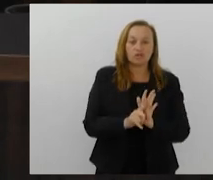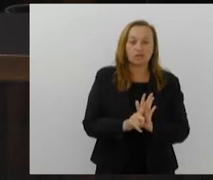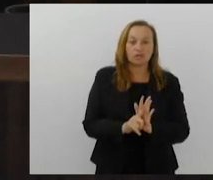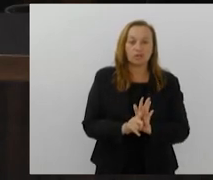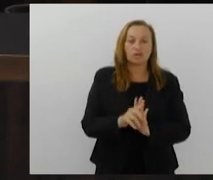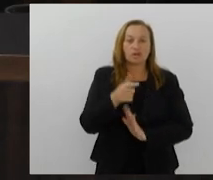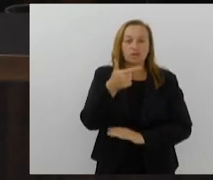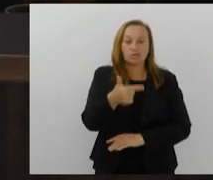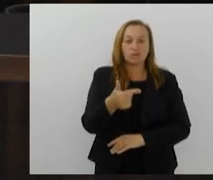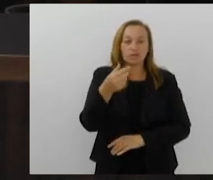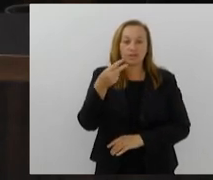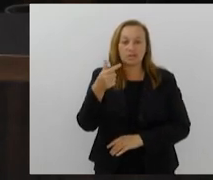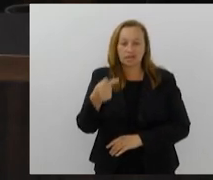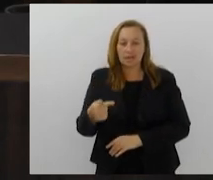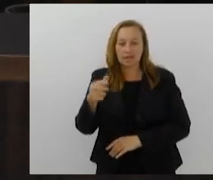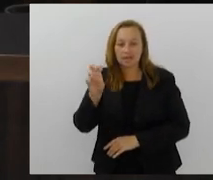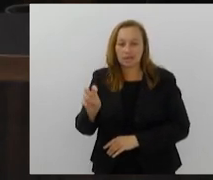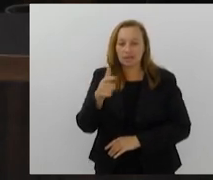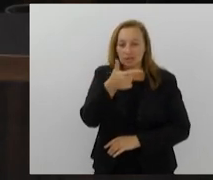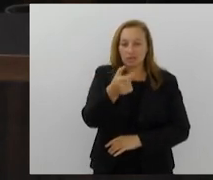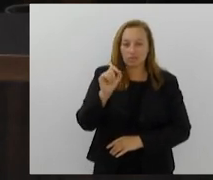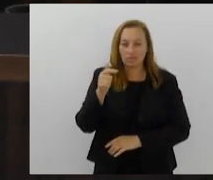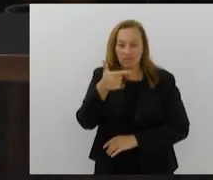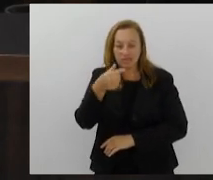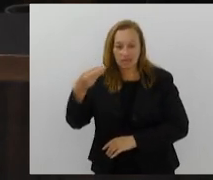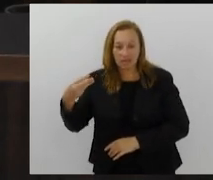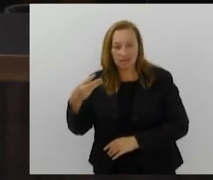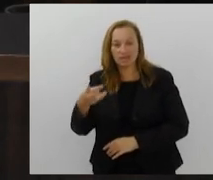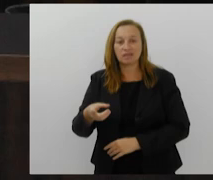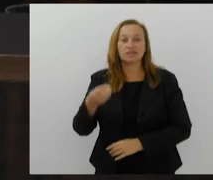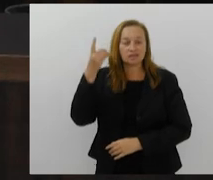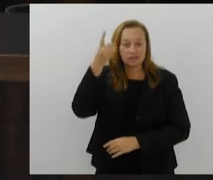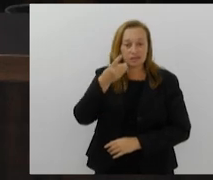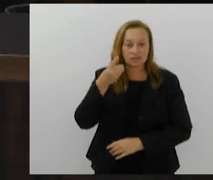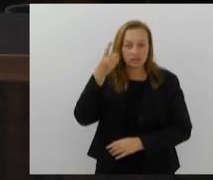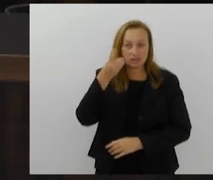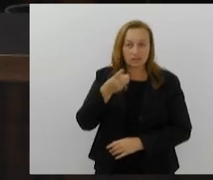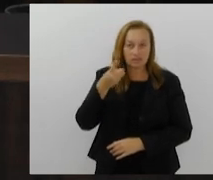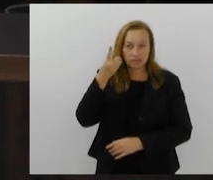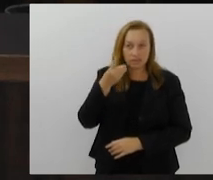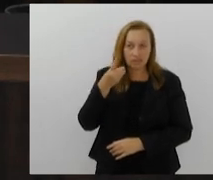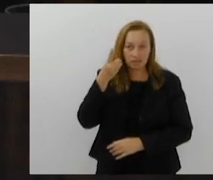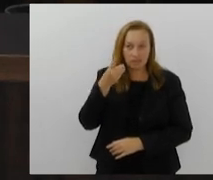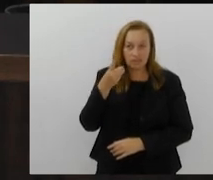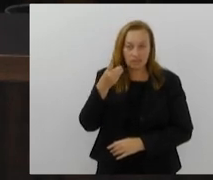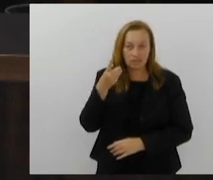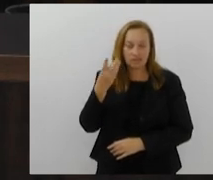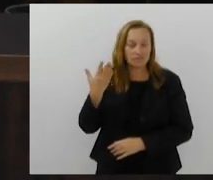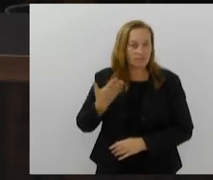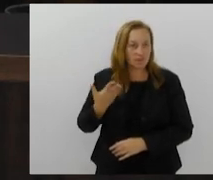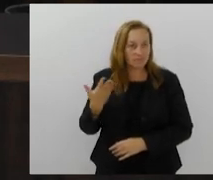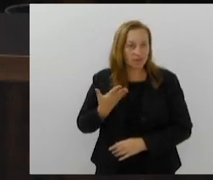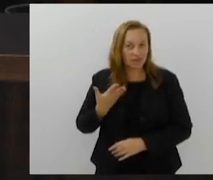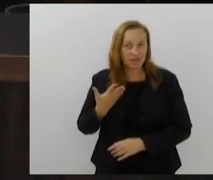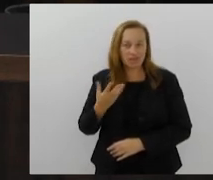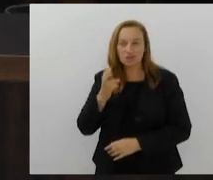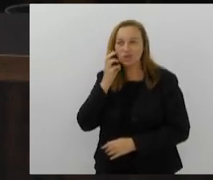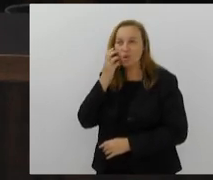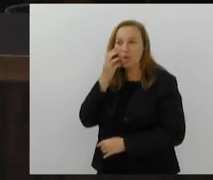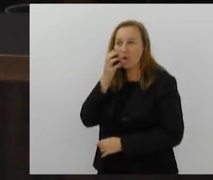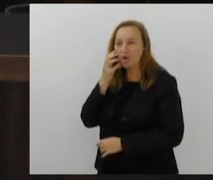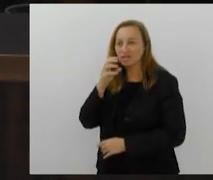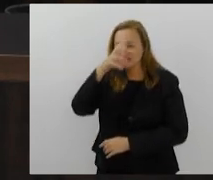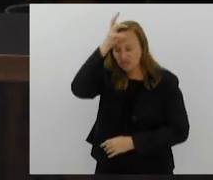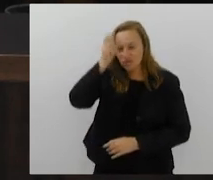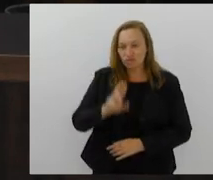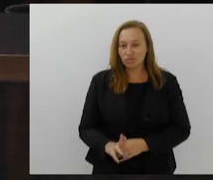número 275/2023, de autoria da minha amiga, minha dama de rosa ao meu lado, deputada Tia